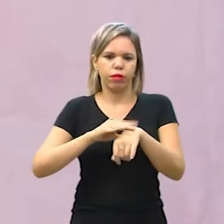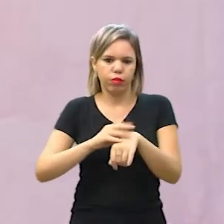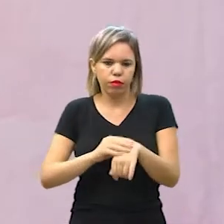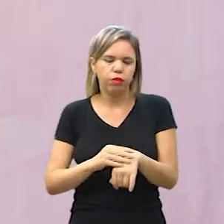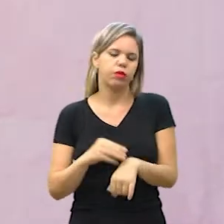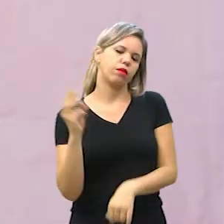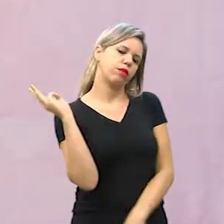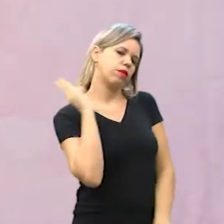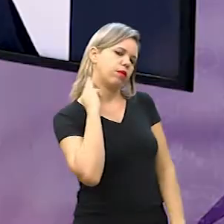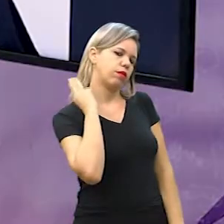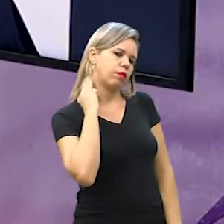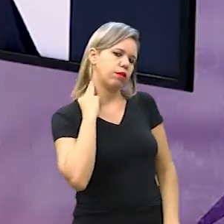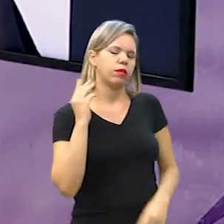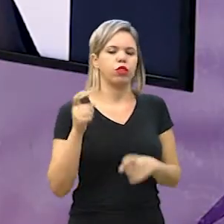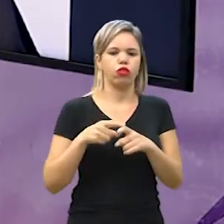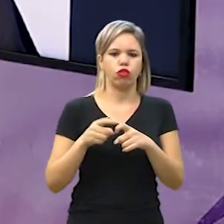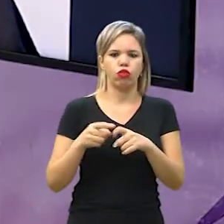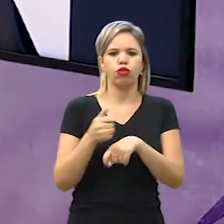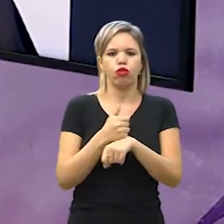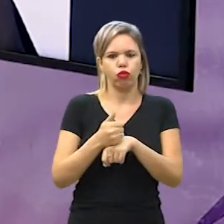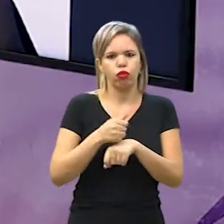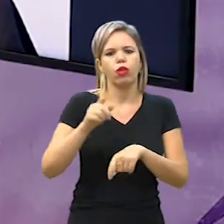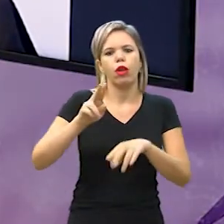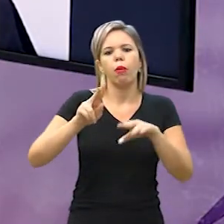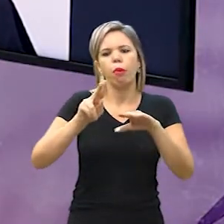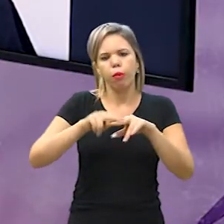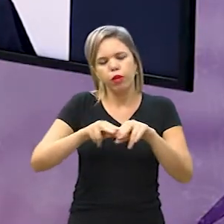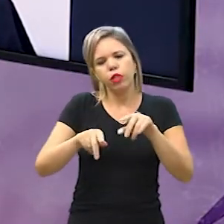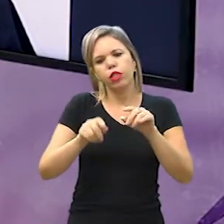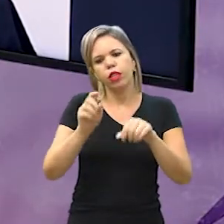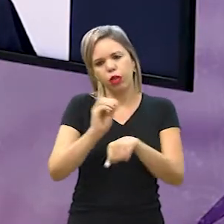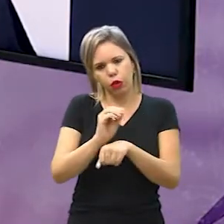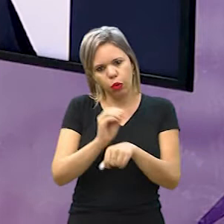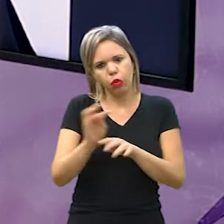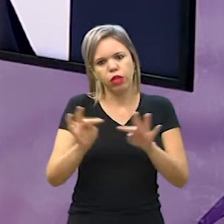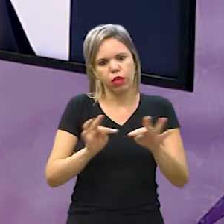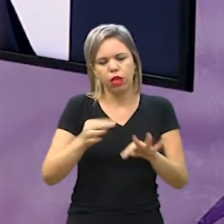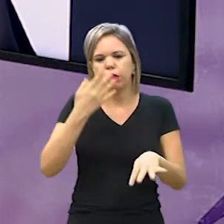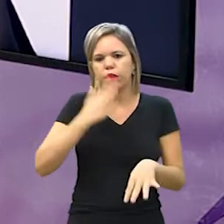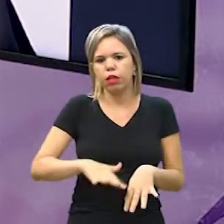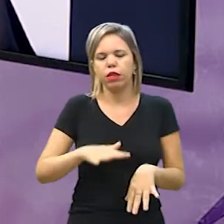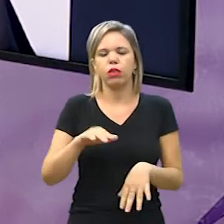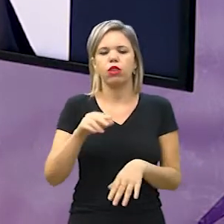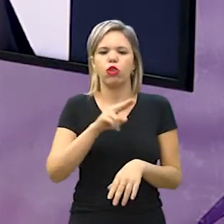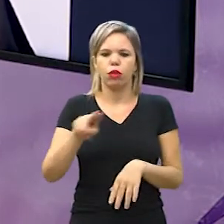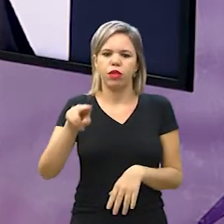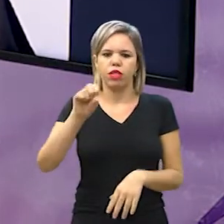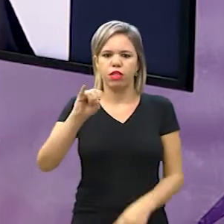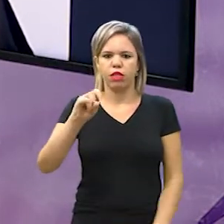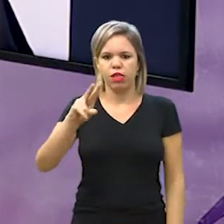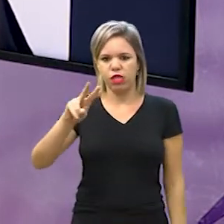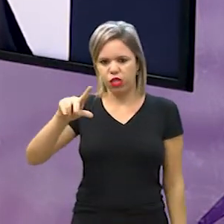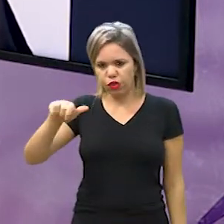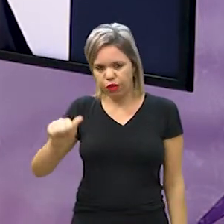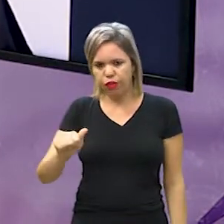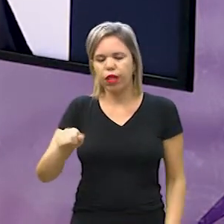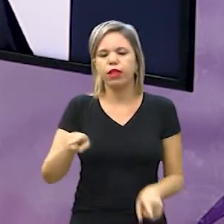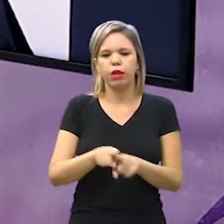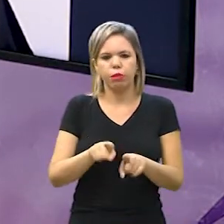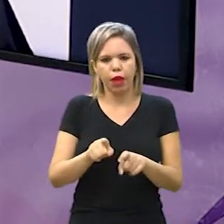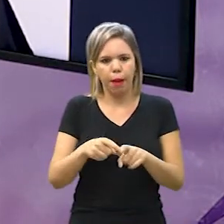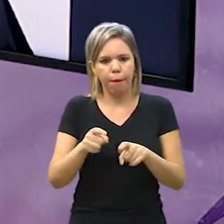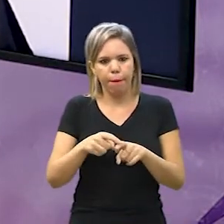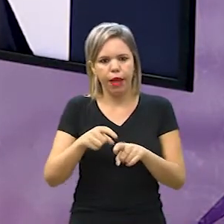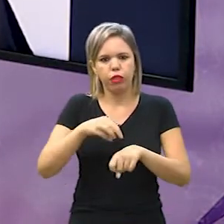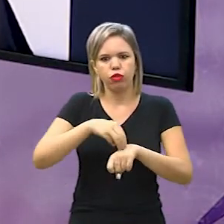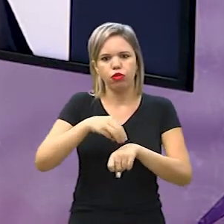sobre essa doença é a pediatra que já está aqui na tela comigo, Silvia Helena Vieste Nogueira. Ela que, além de pediatra,